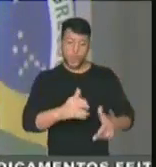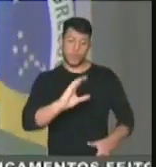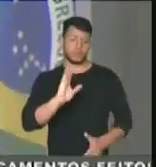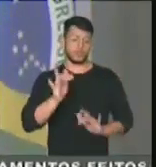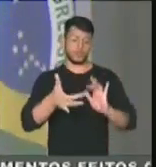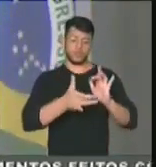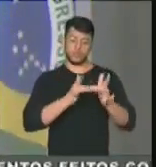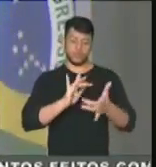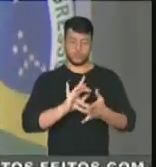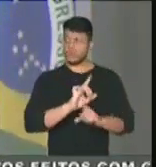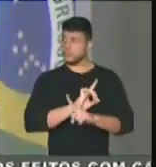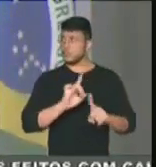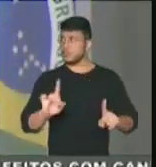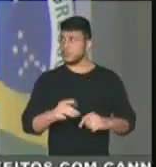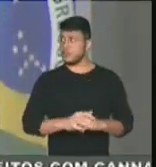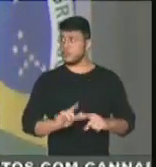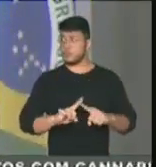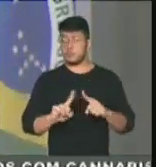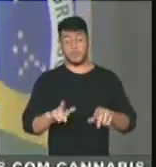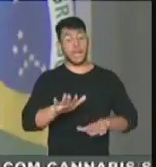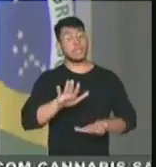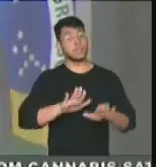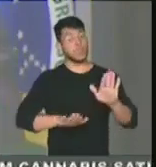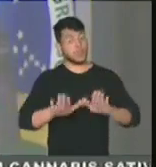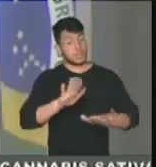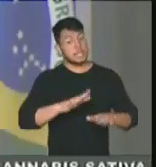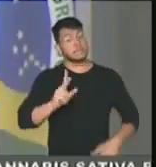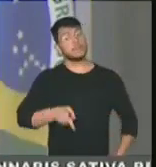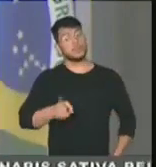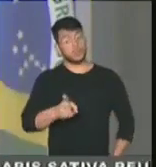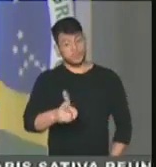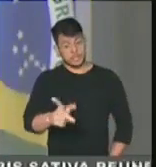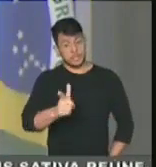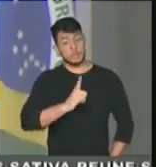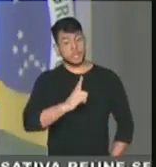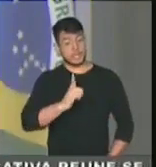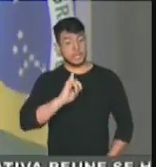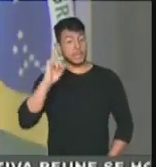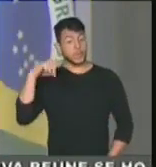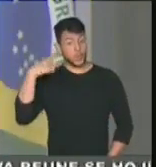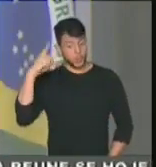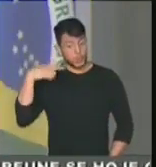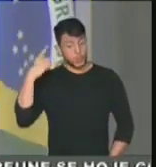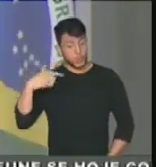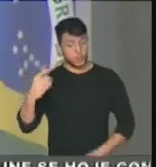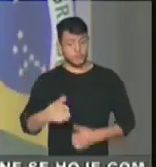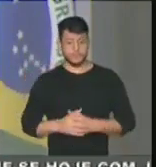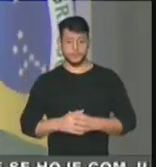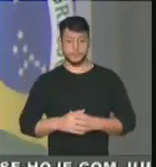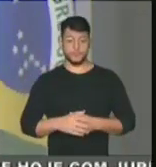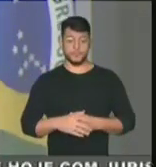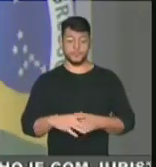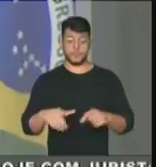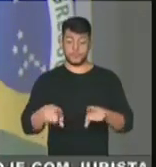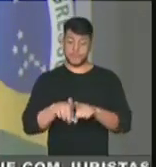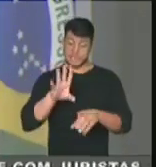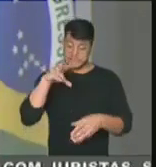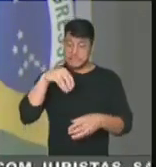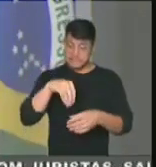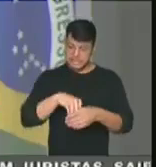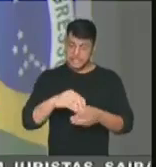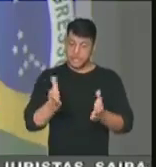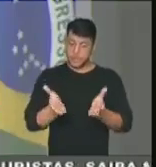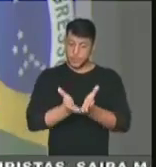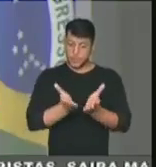coisa em todo lugar tem maluco em todo lugar tem doido até no meio de nós tem